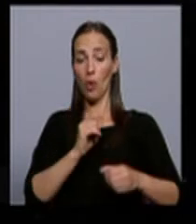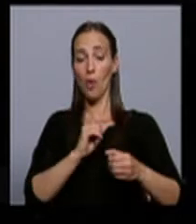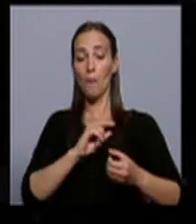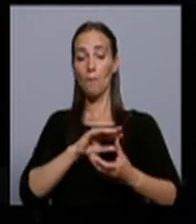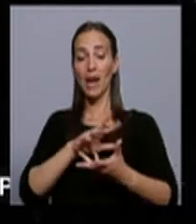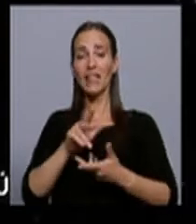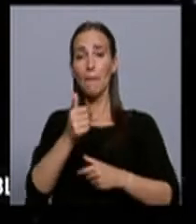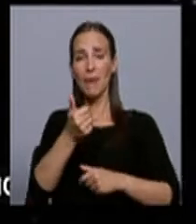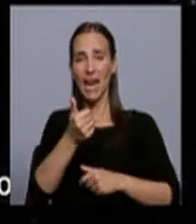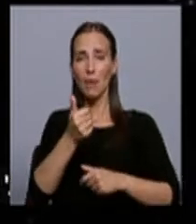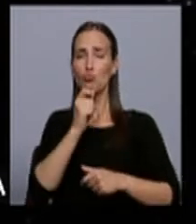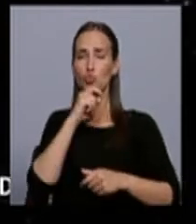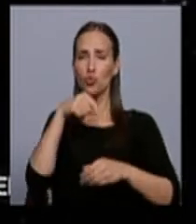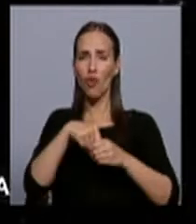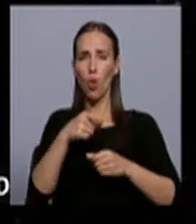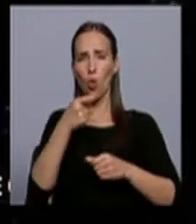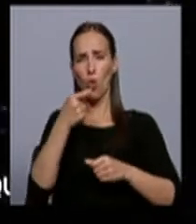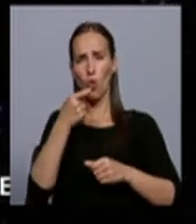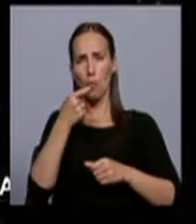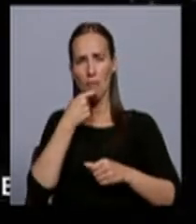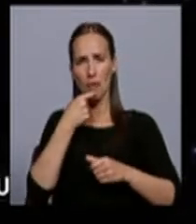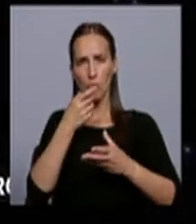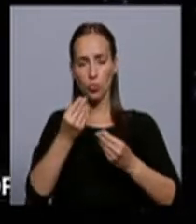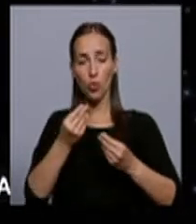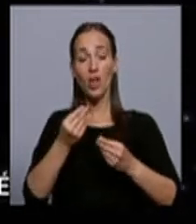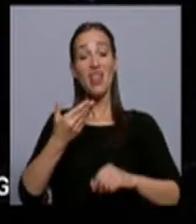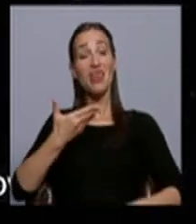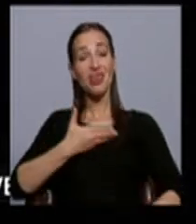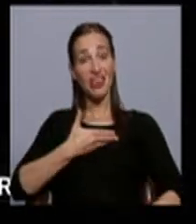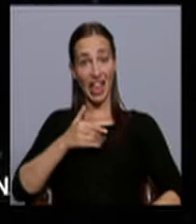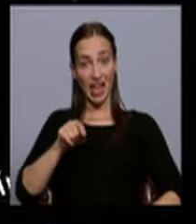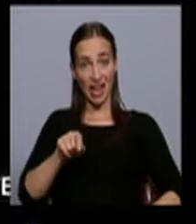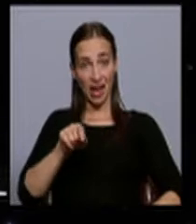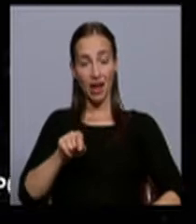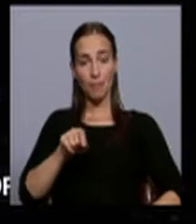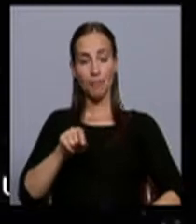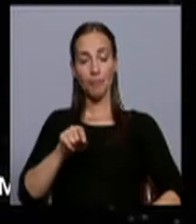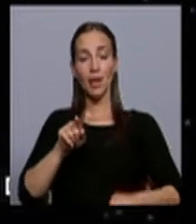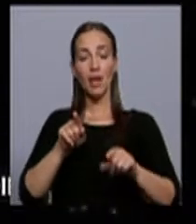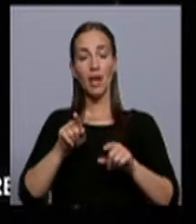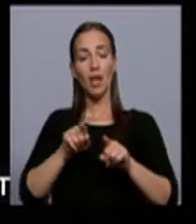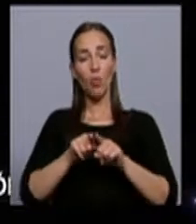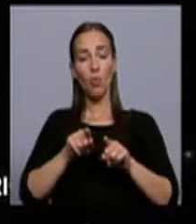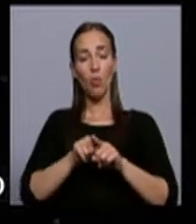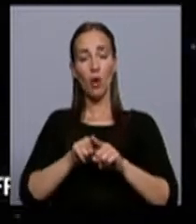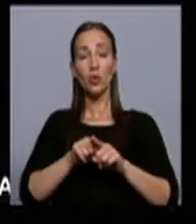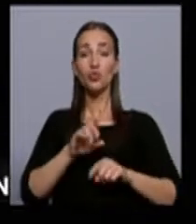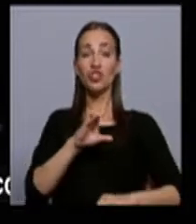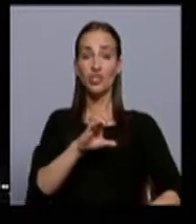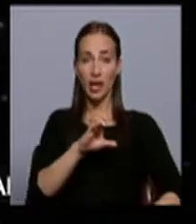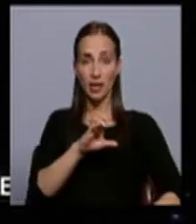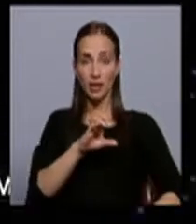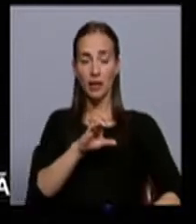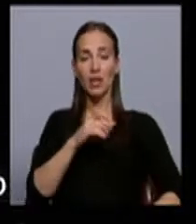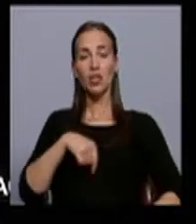das atmosferas dos exoplanetas. Referi também o seguinte: o primeiro exoplaneta, o B, é provavelmente um corpo rochoso, é um exoplaneta